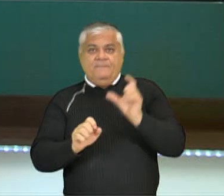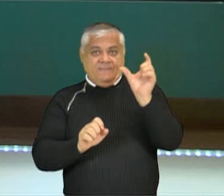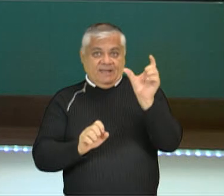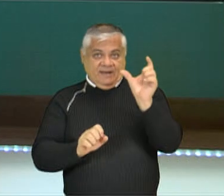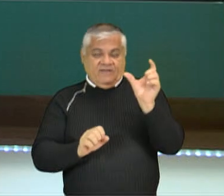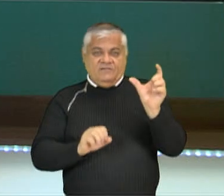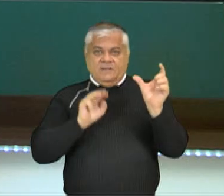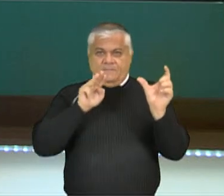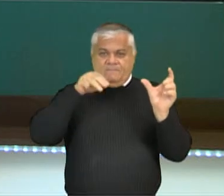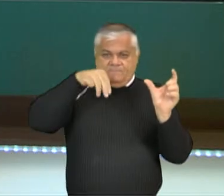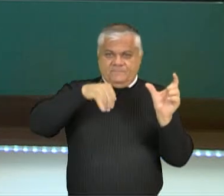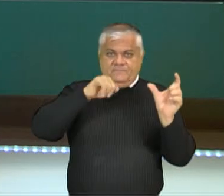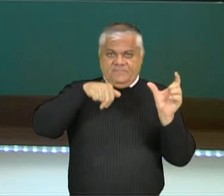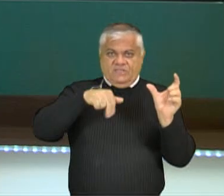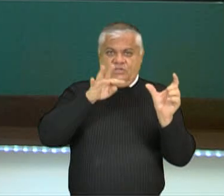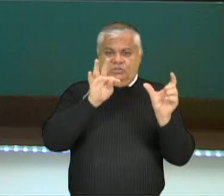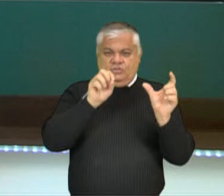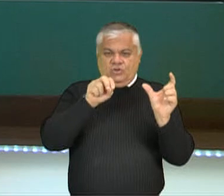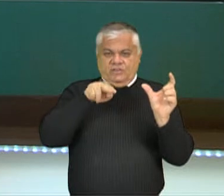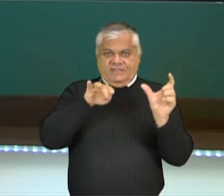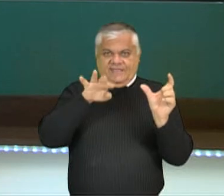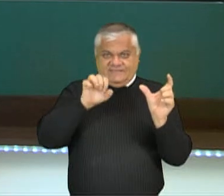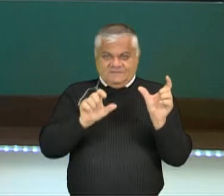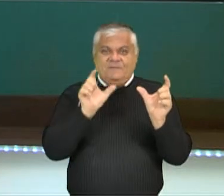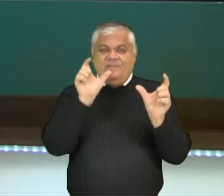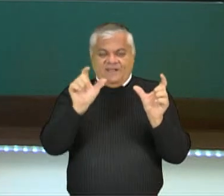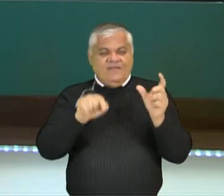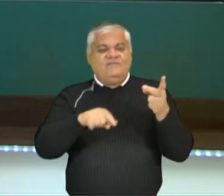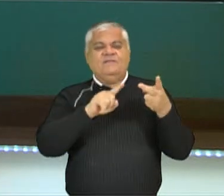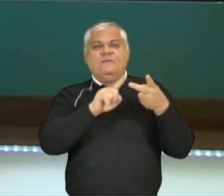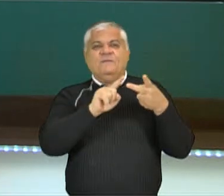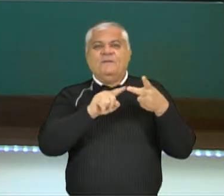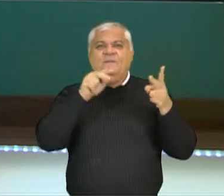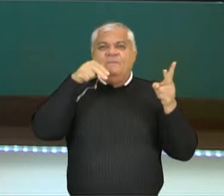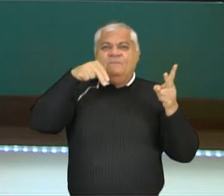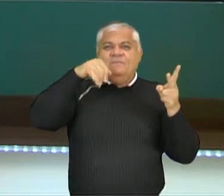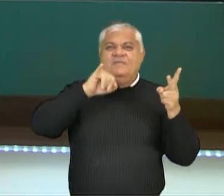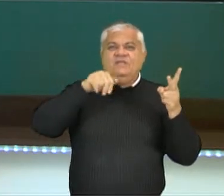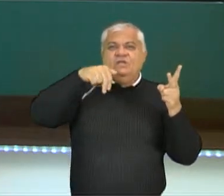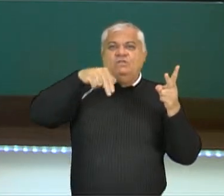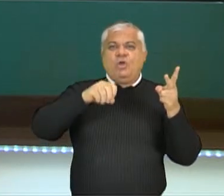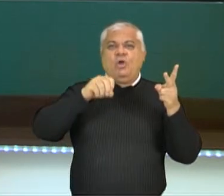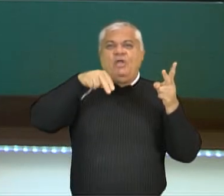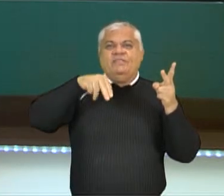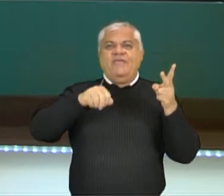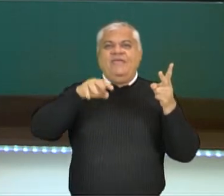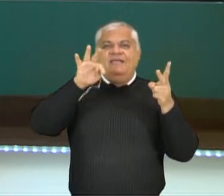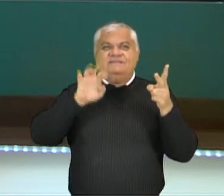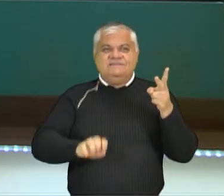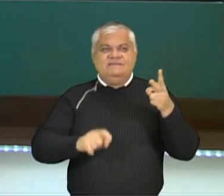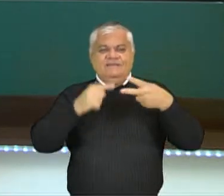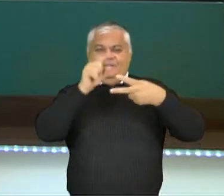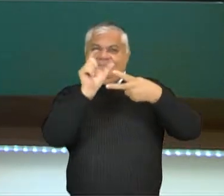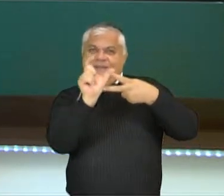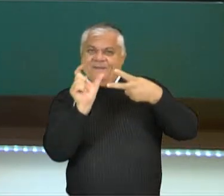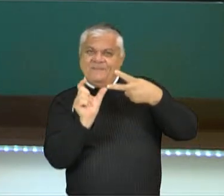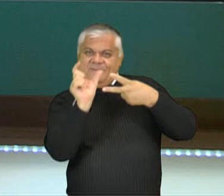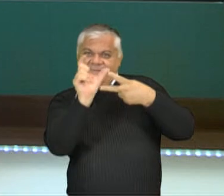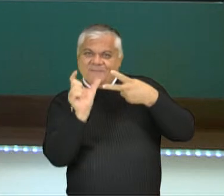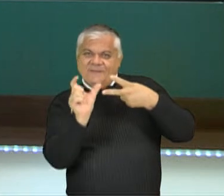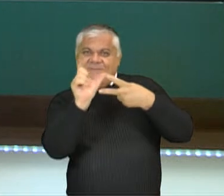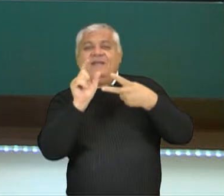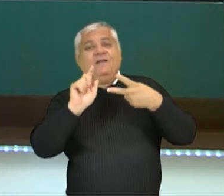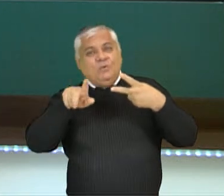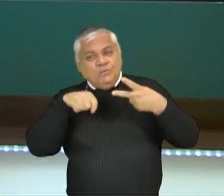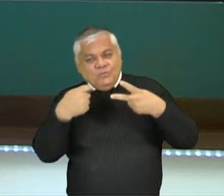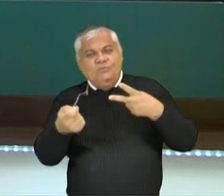autores diferentes e uns usam esse termo e uns utilizam o outro, tá? Então, se vocês verem esses dois termos aqui,